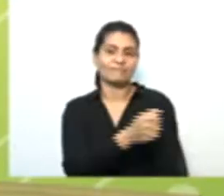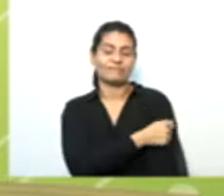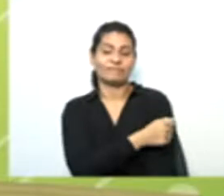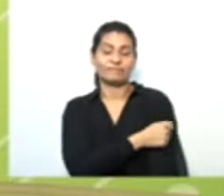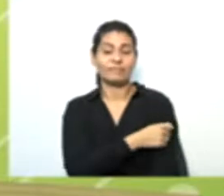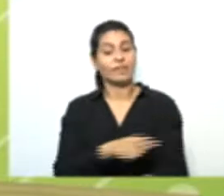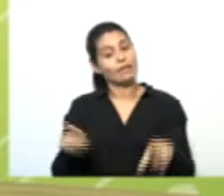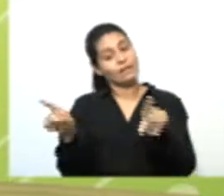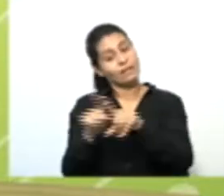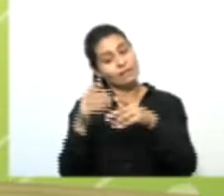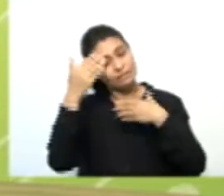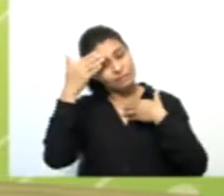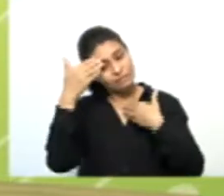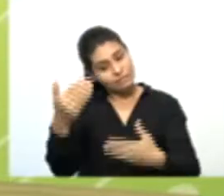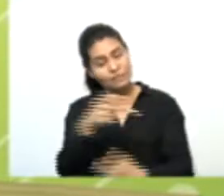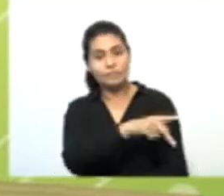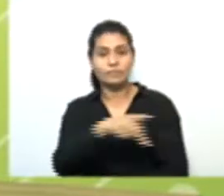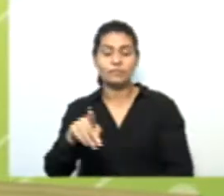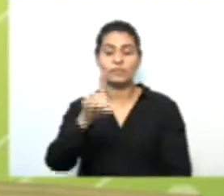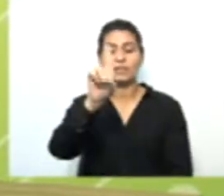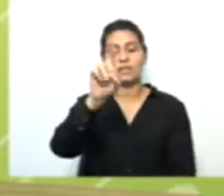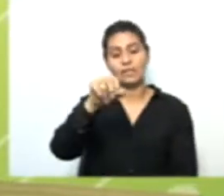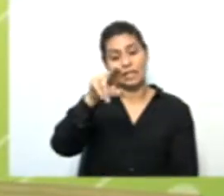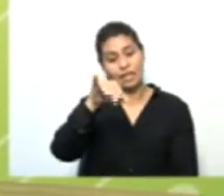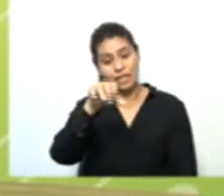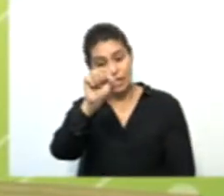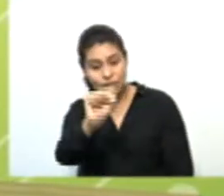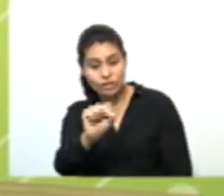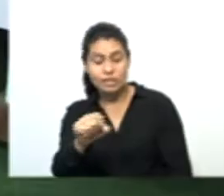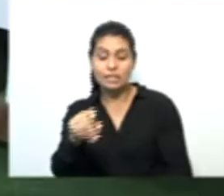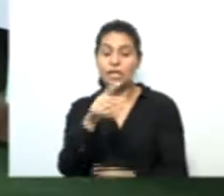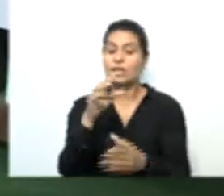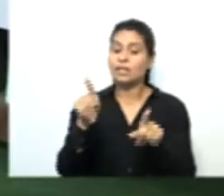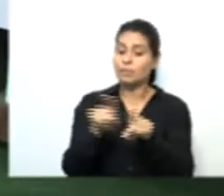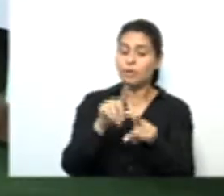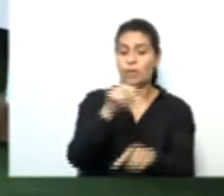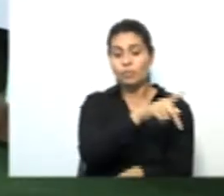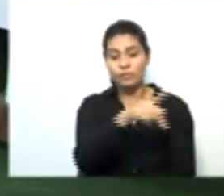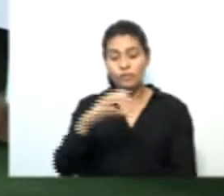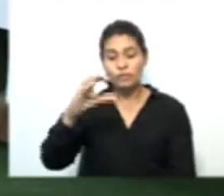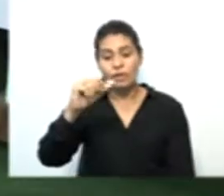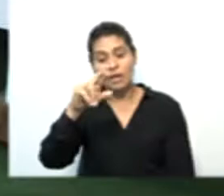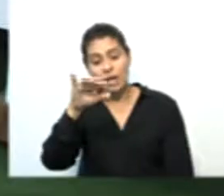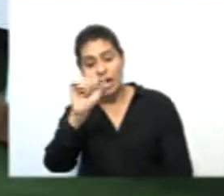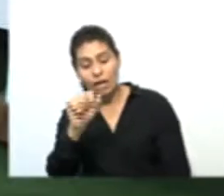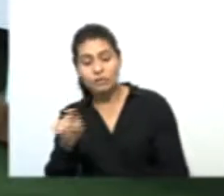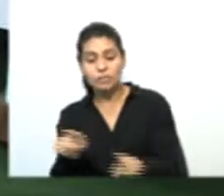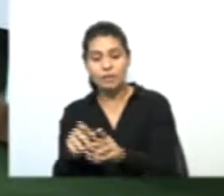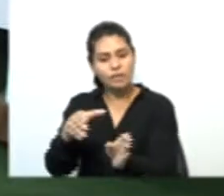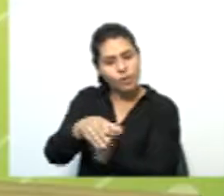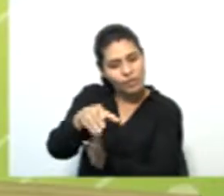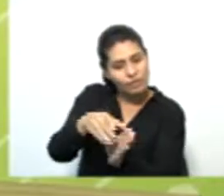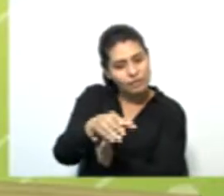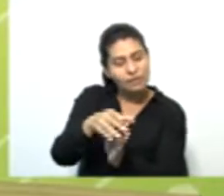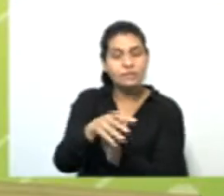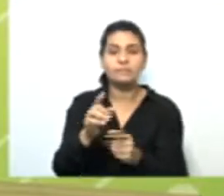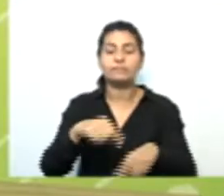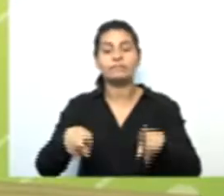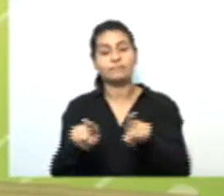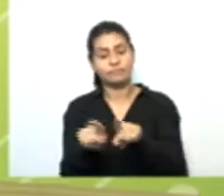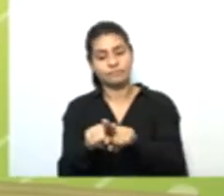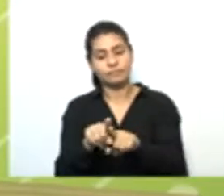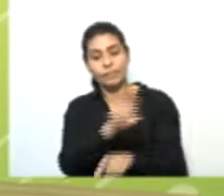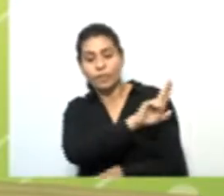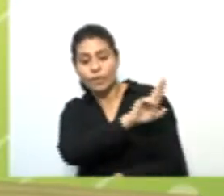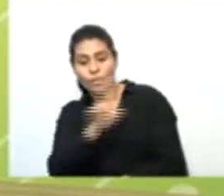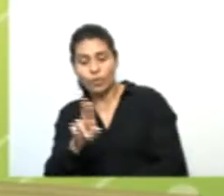alunos. E também agradecer à professora Denise, professor Carlos Felipe, que estiveram na orientação com vocês. Então vamos lá